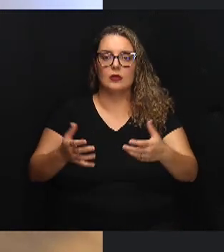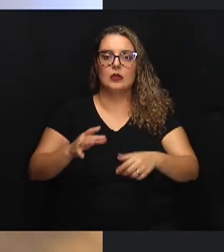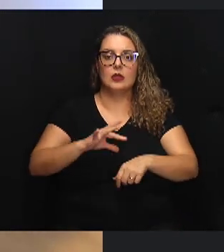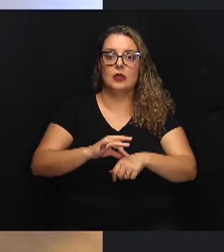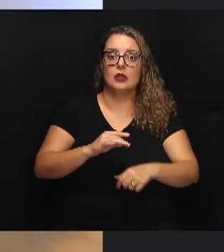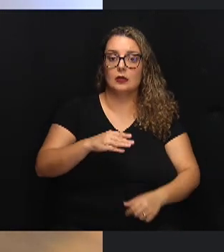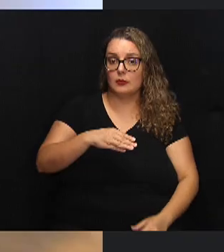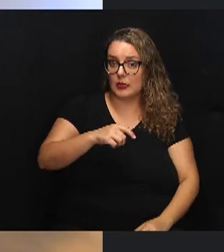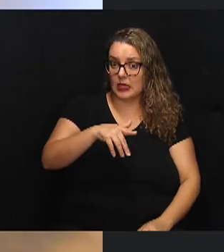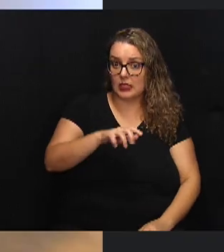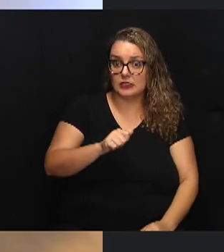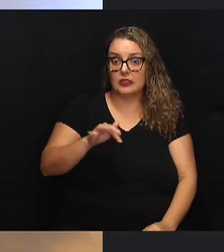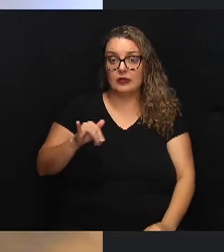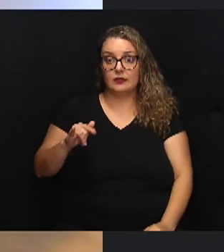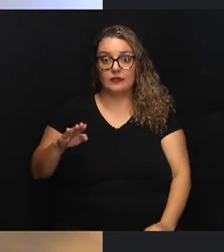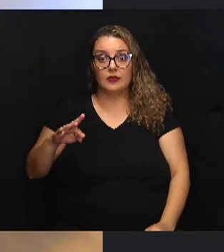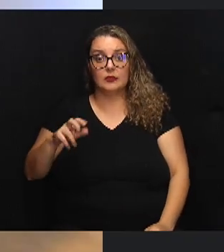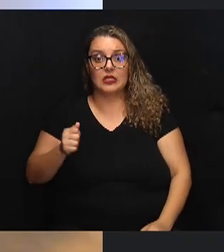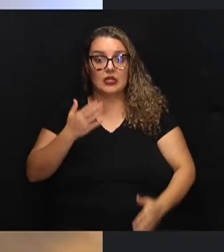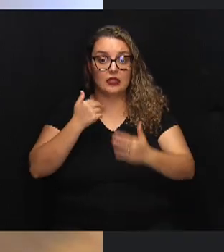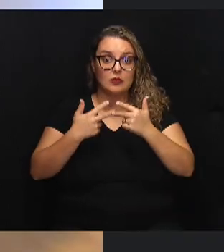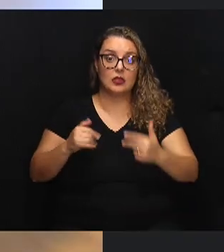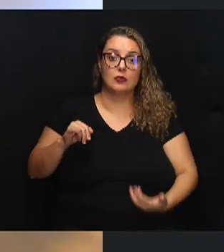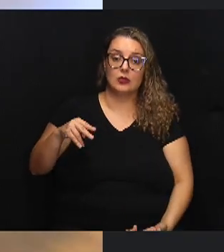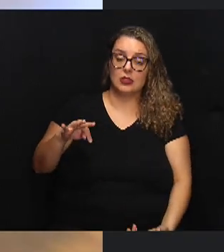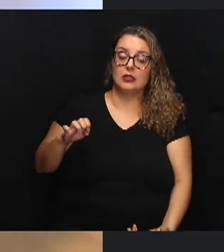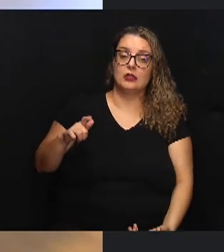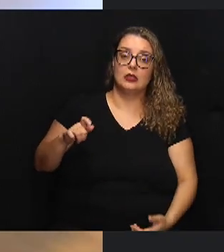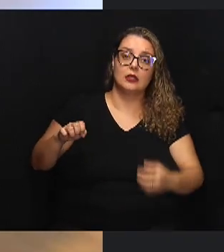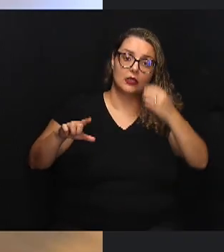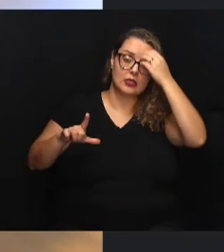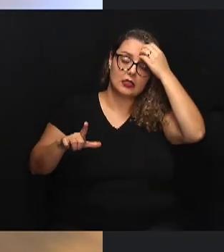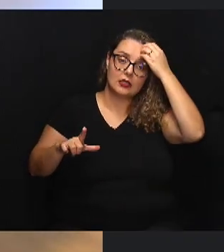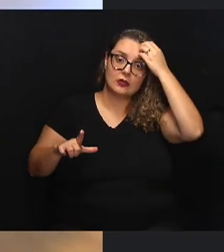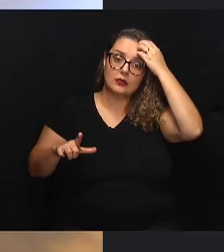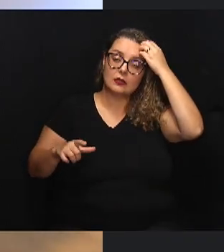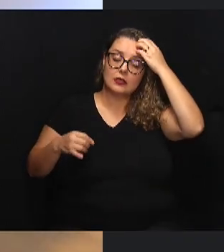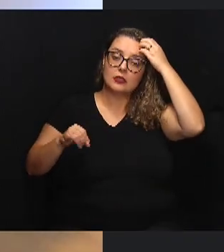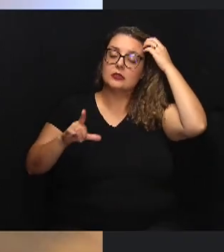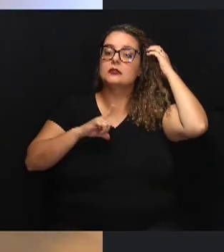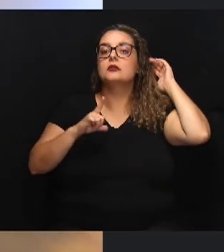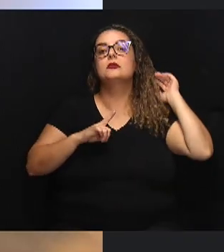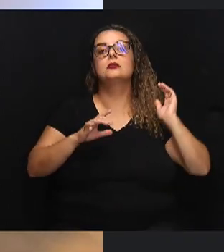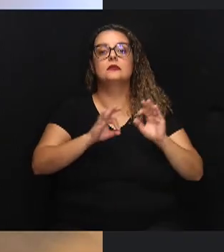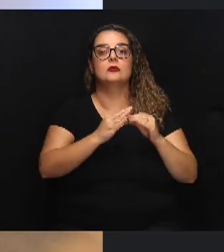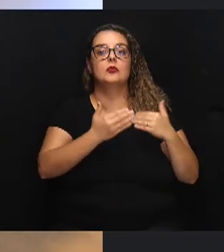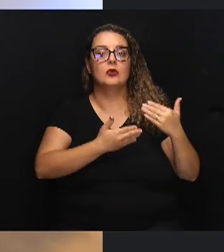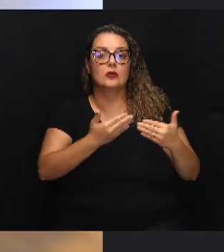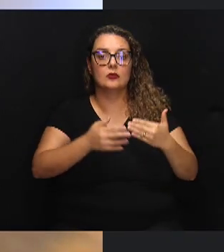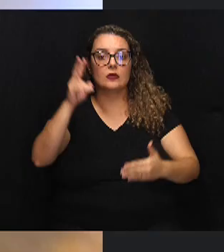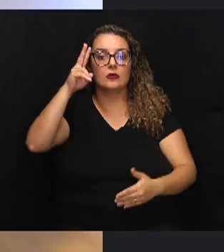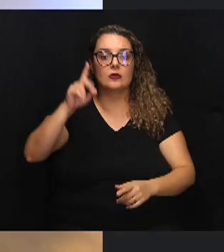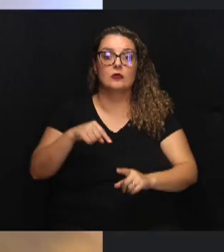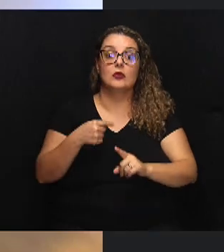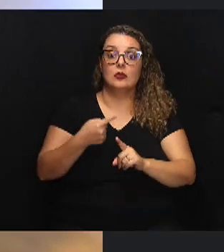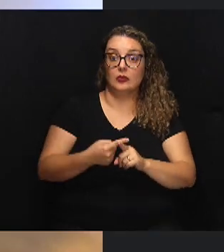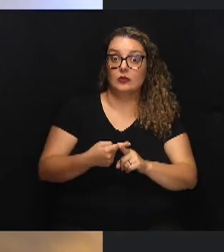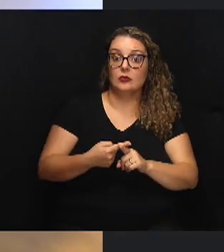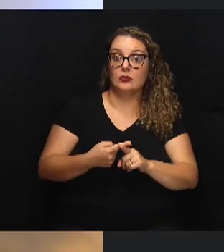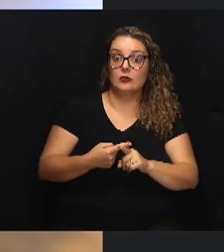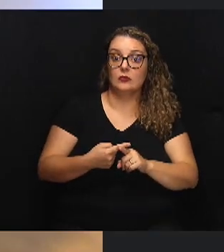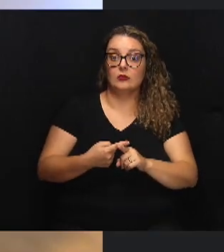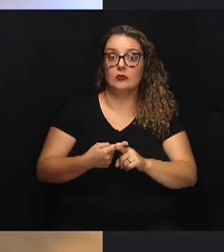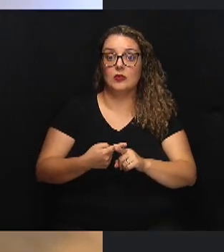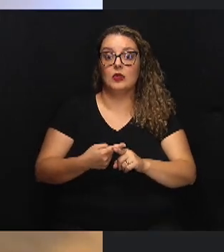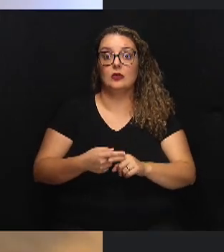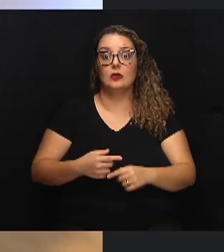magras, fibras, né, alimentos integrais. E se você vem de uma família que tem uma história positiva para um antecedente de